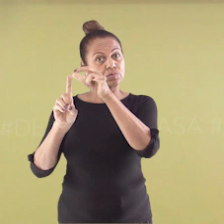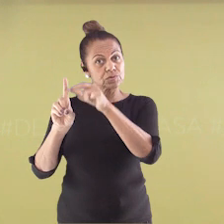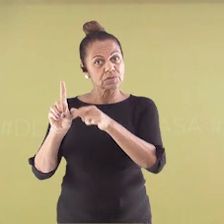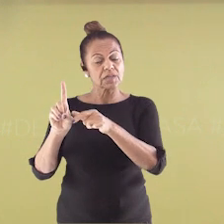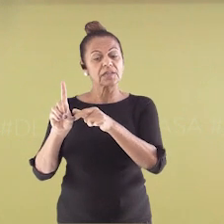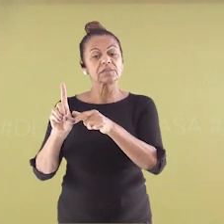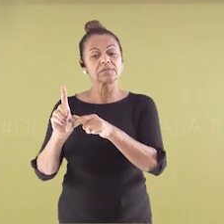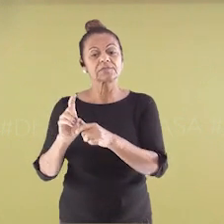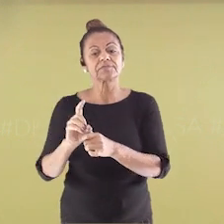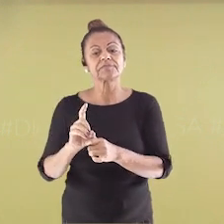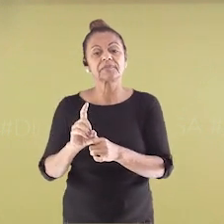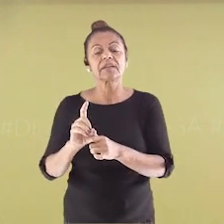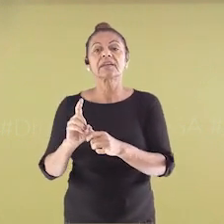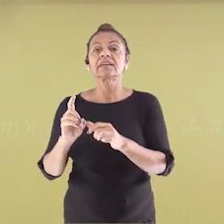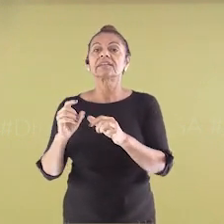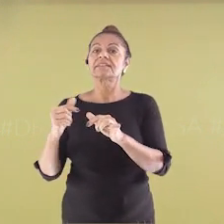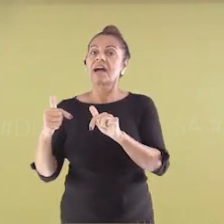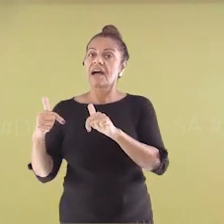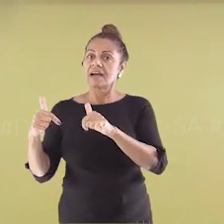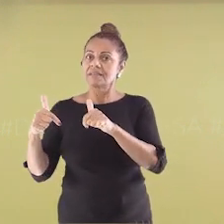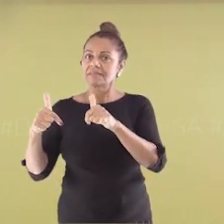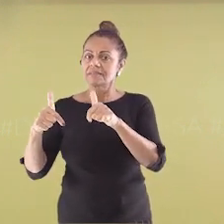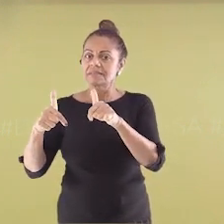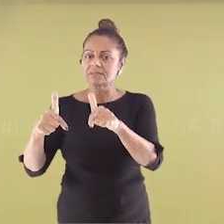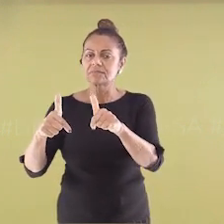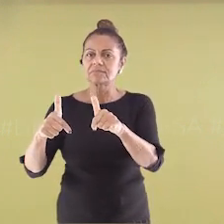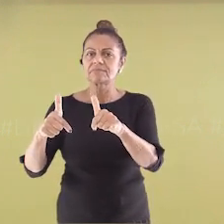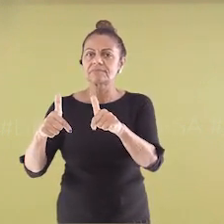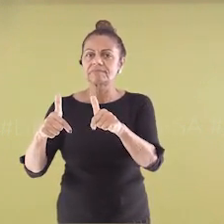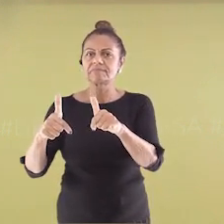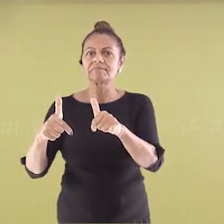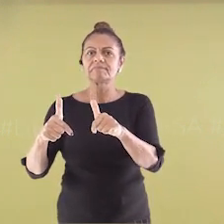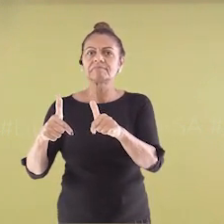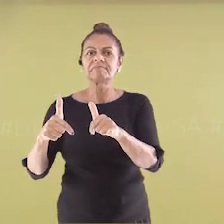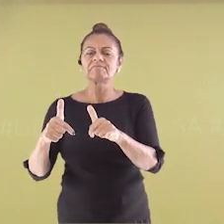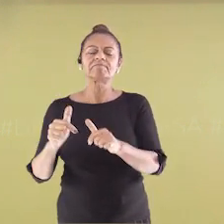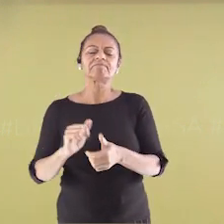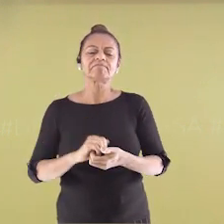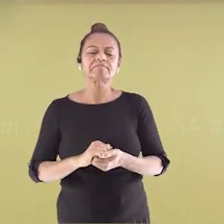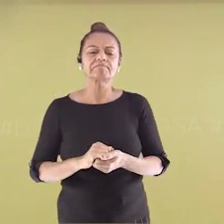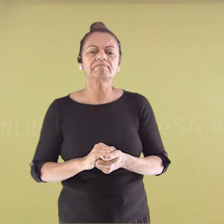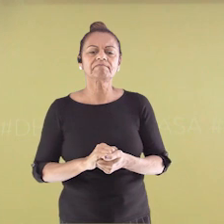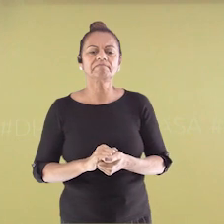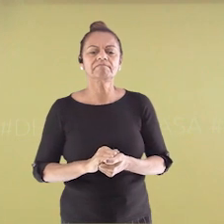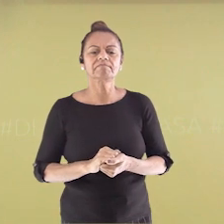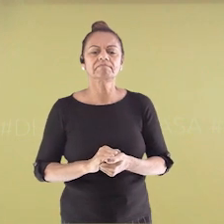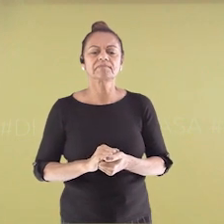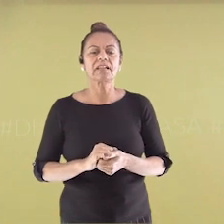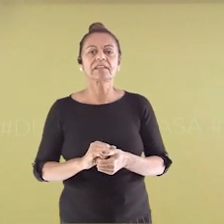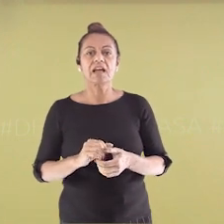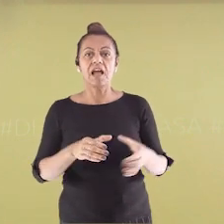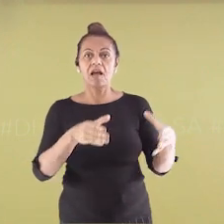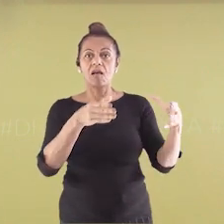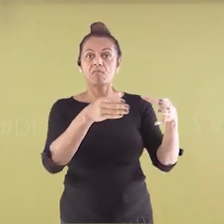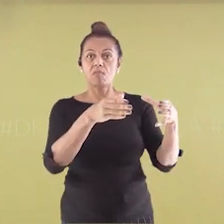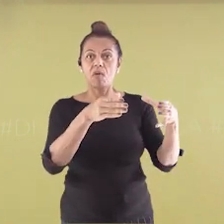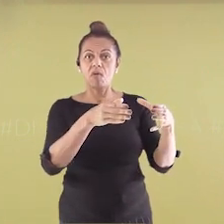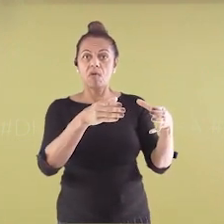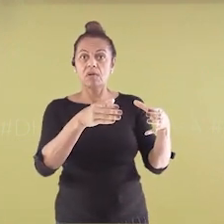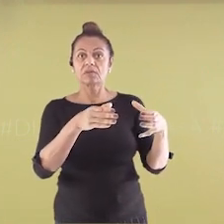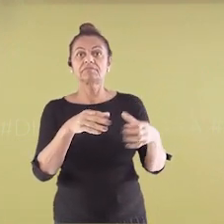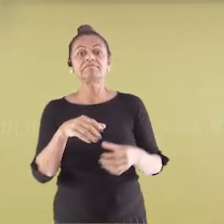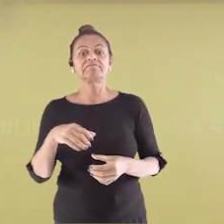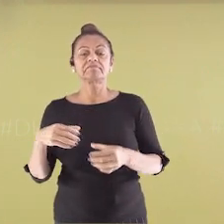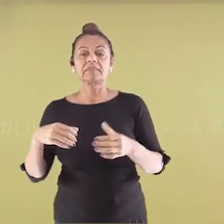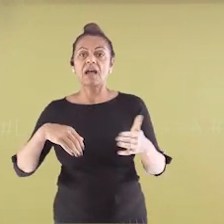Ou seja, o sujeito está realizando a ação sobre a bola, ok? Ele